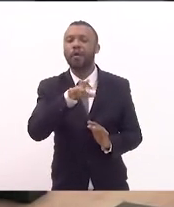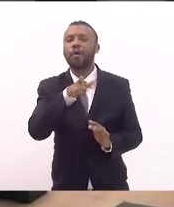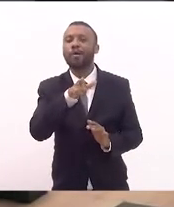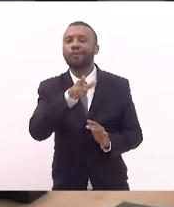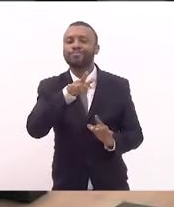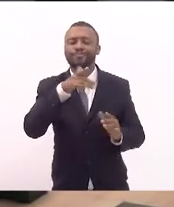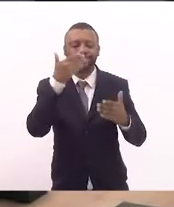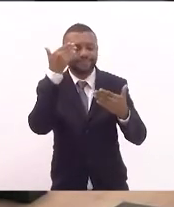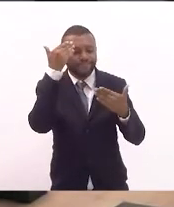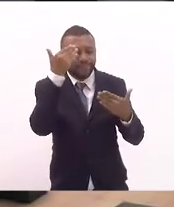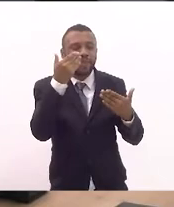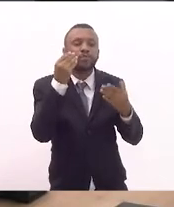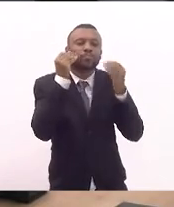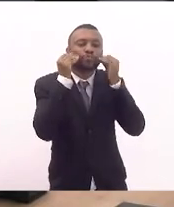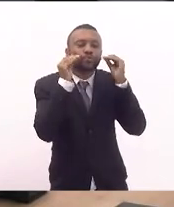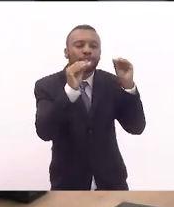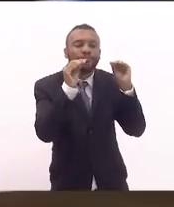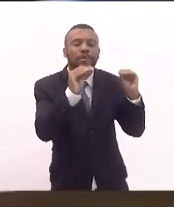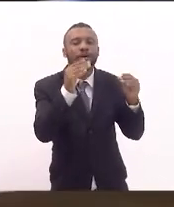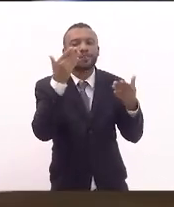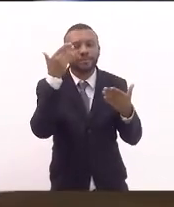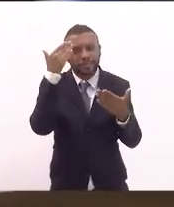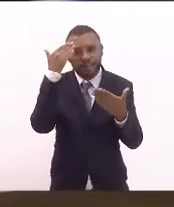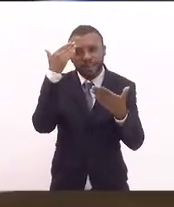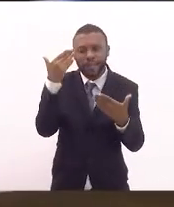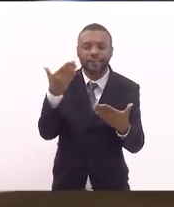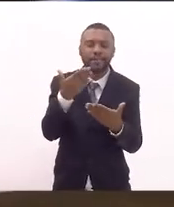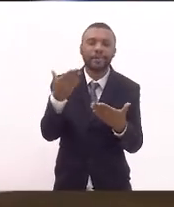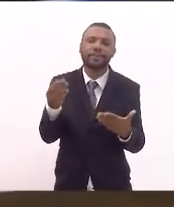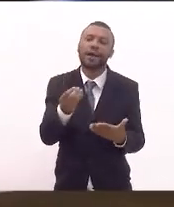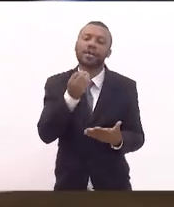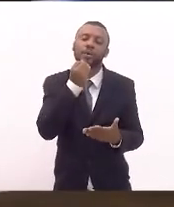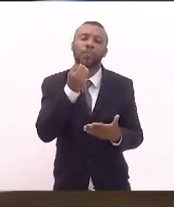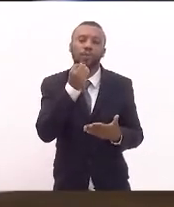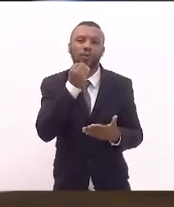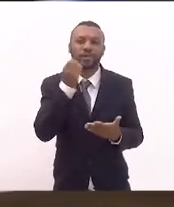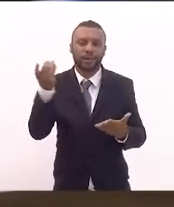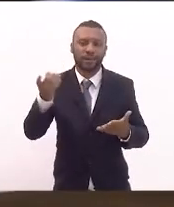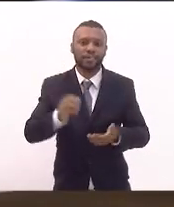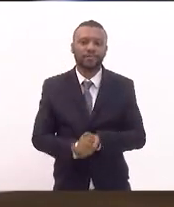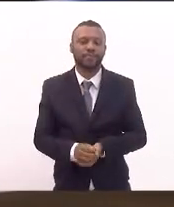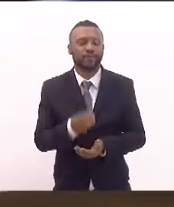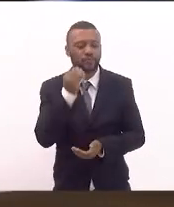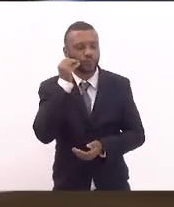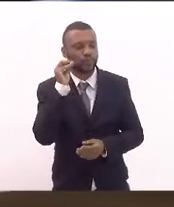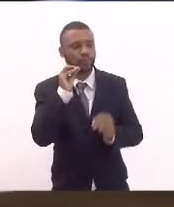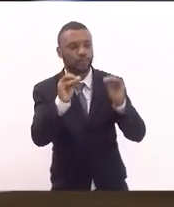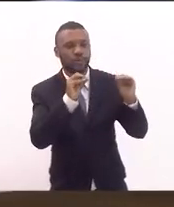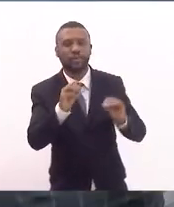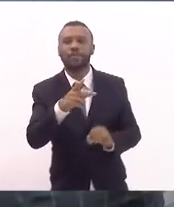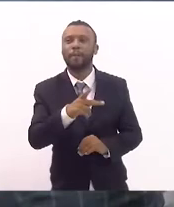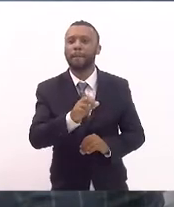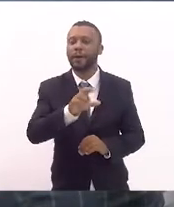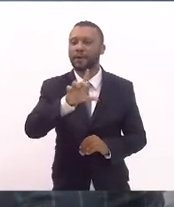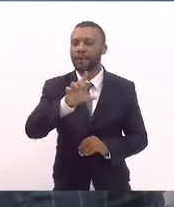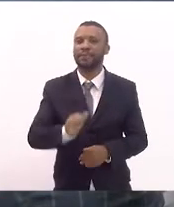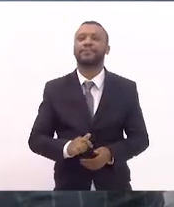Um beijo a todos e agradeço a oportunidade aqui. Beijo, Paula.